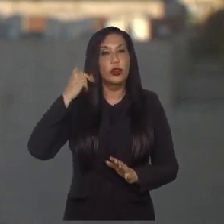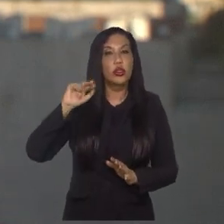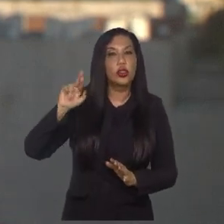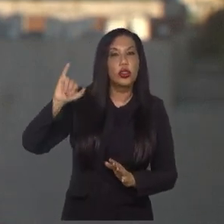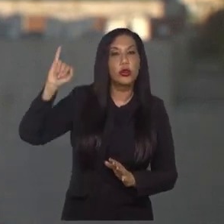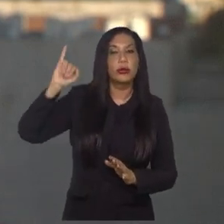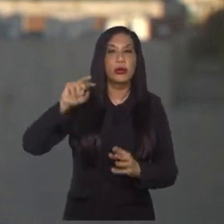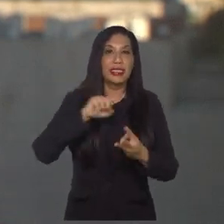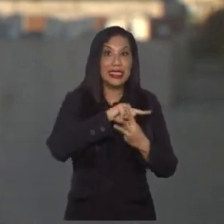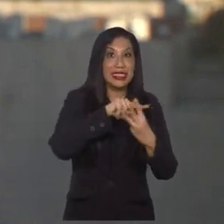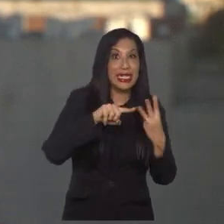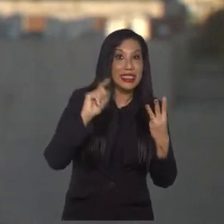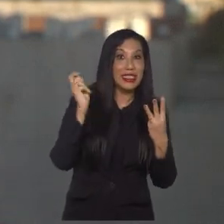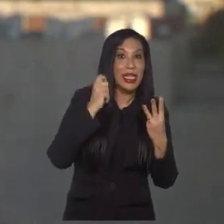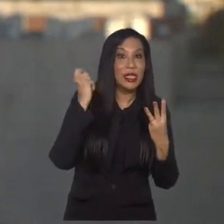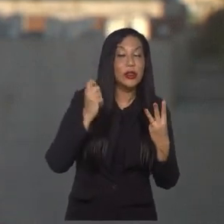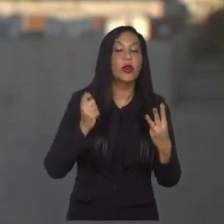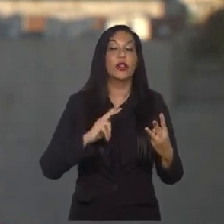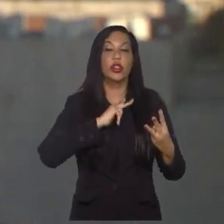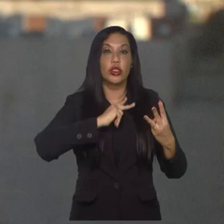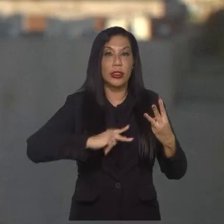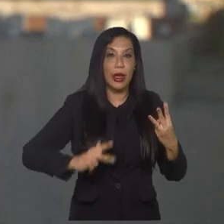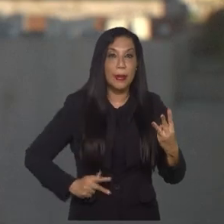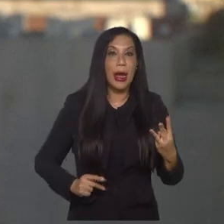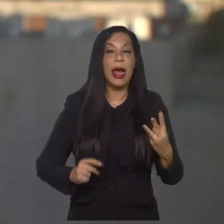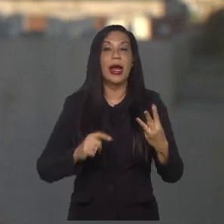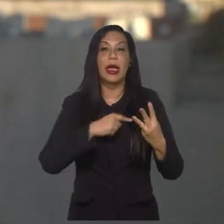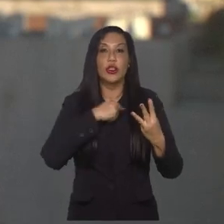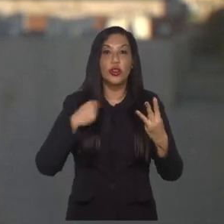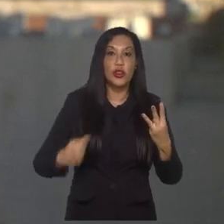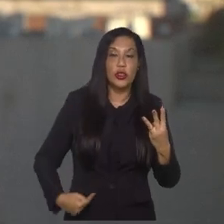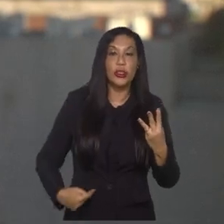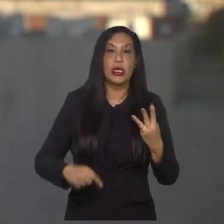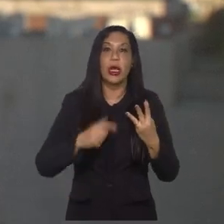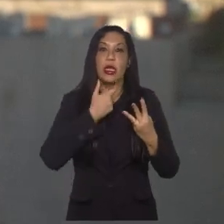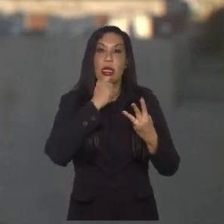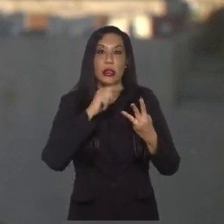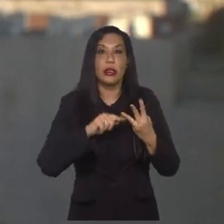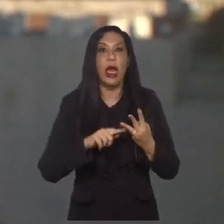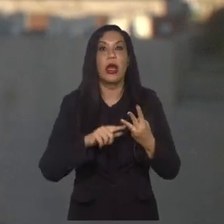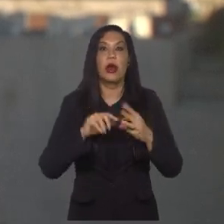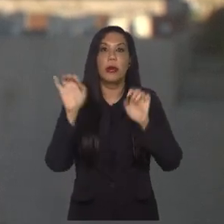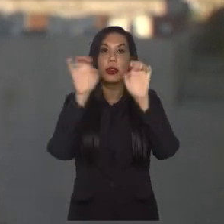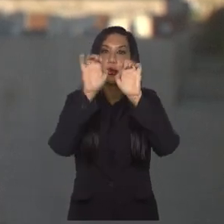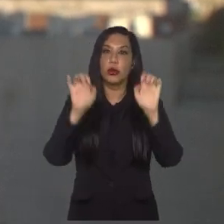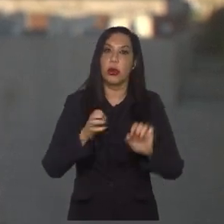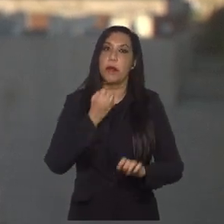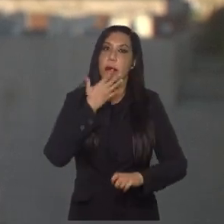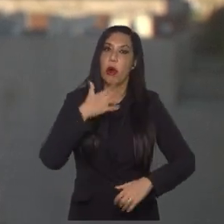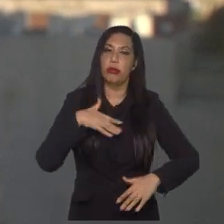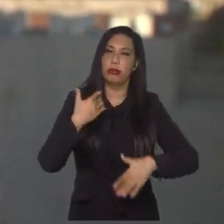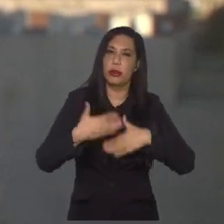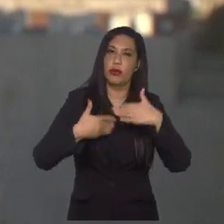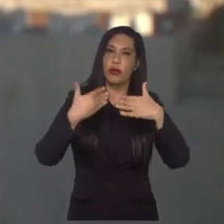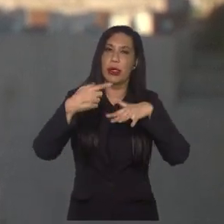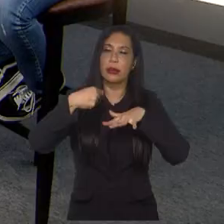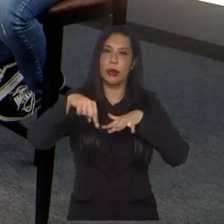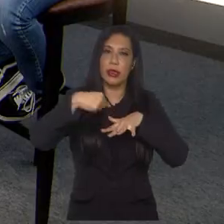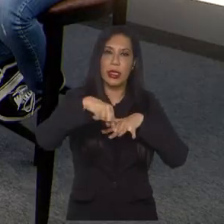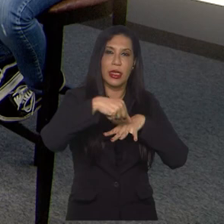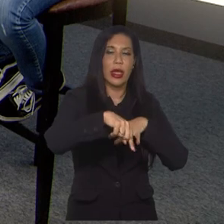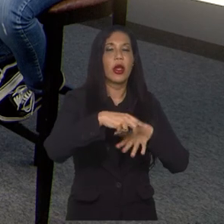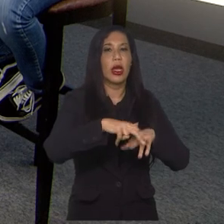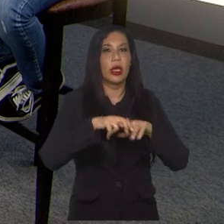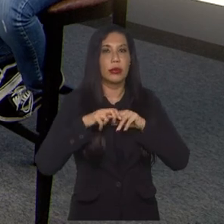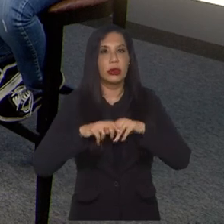mas essas três seleções, elas têm uma estrutura um pouquinho mais favorável para o desenvolvimento da modalidade. Por isso que eu acho